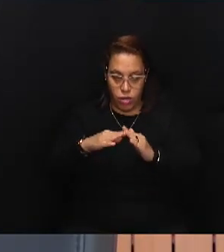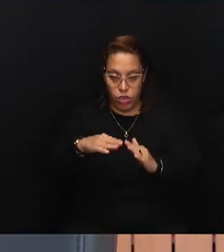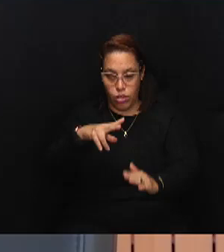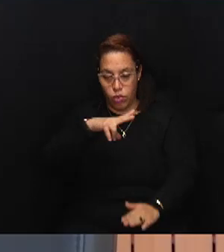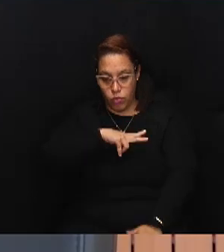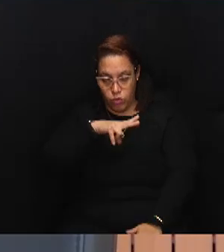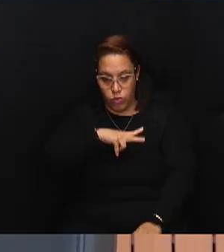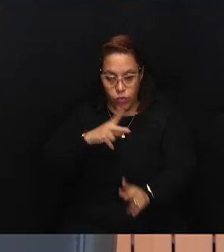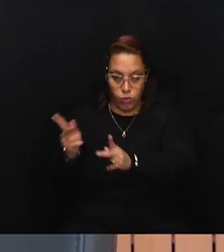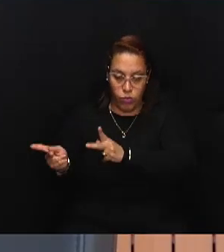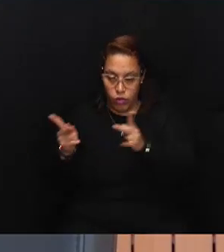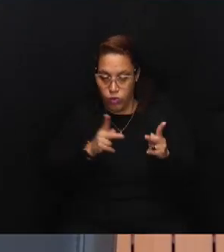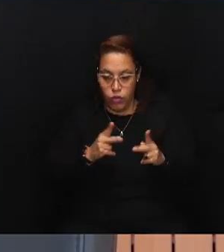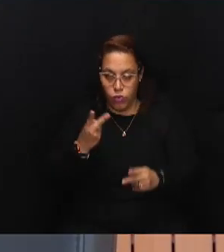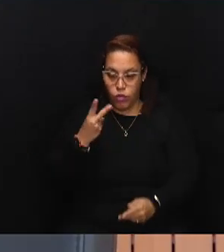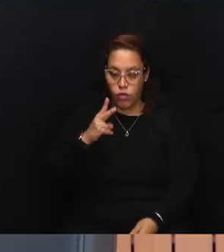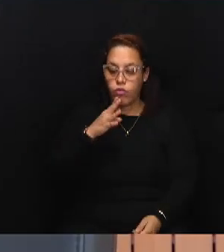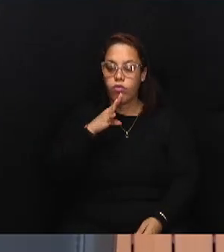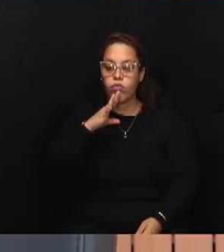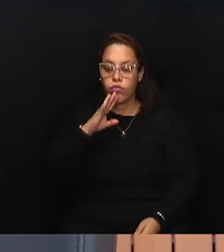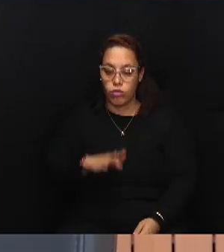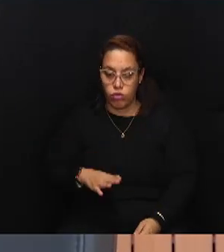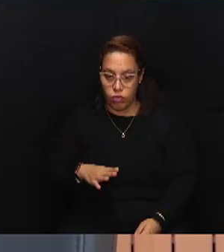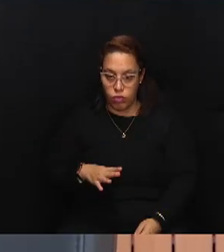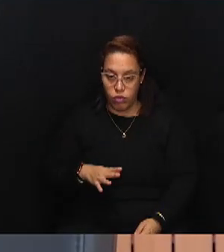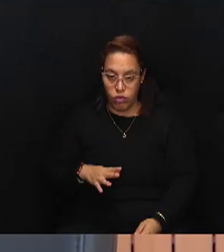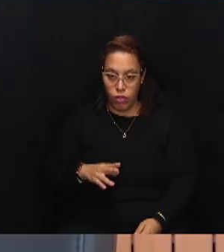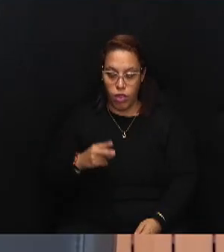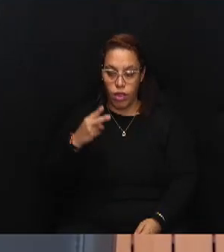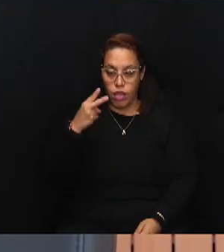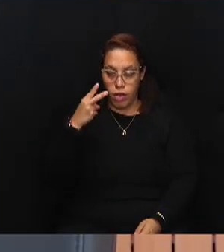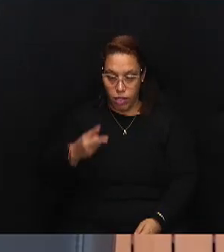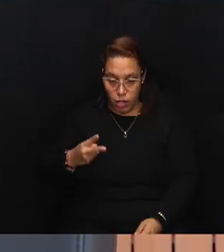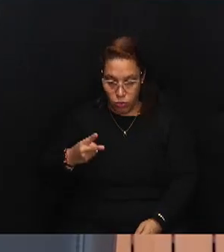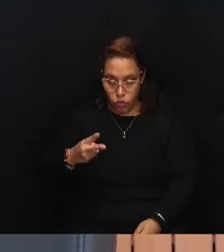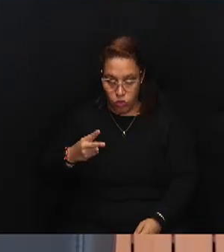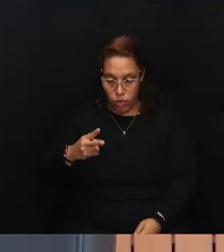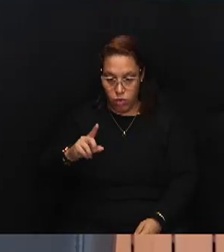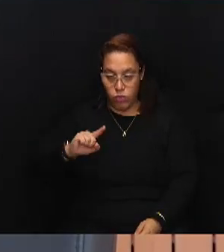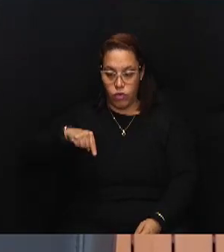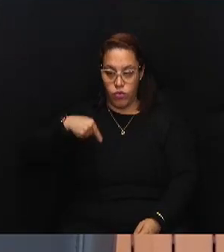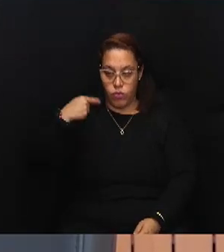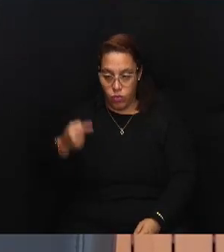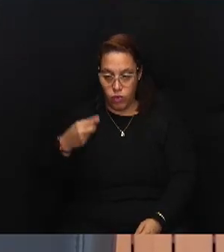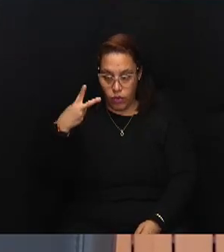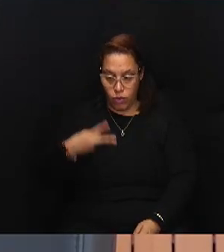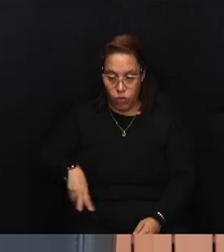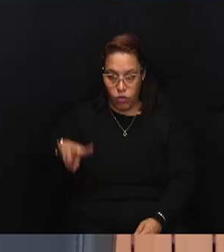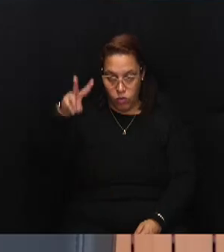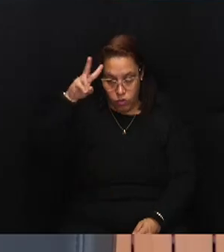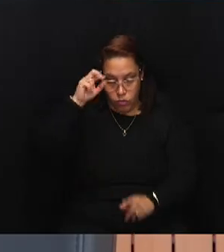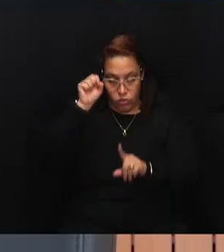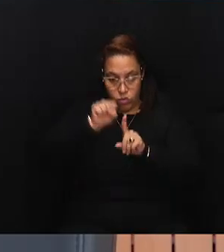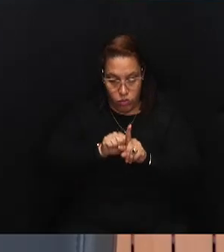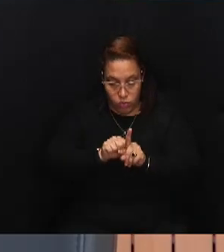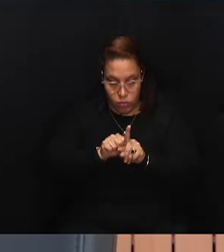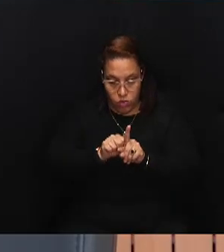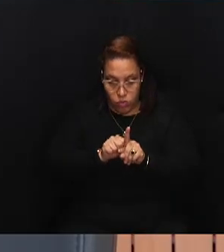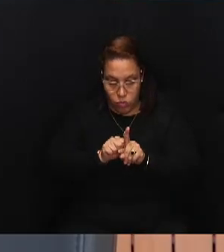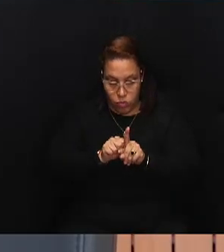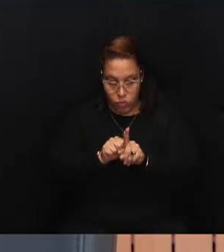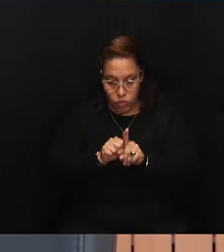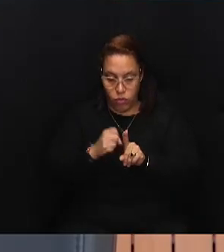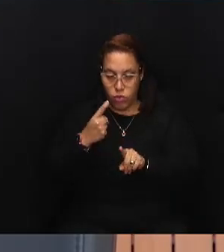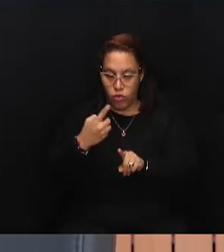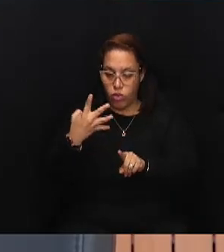faz o convite sempre às 2h, na segunda-feira do mês. Então, ou seja, no mês de julho, agora a reunião vai ser no dia